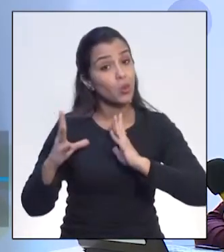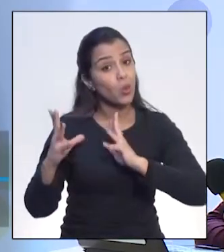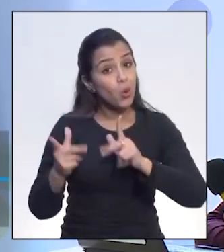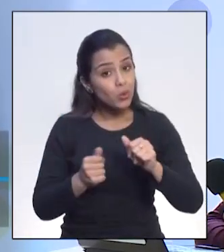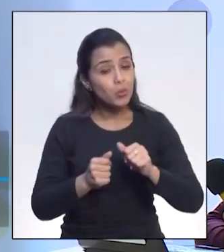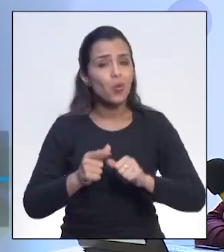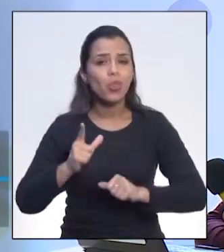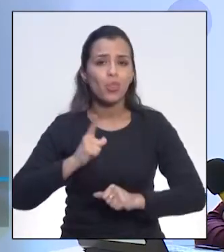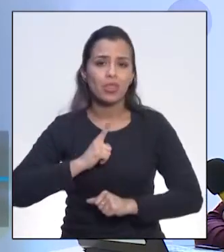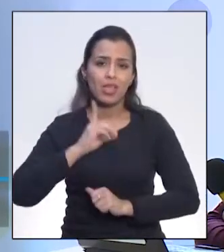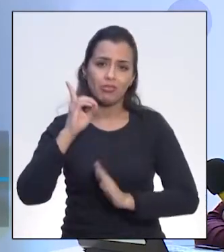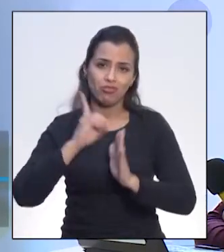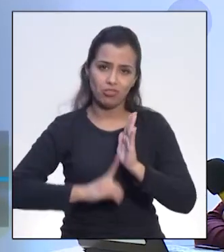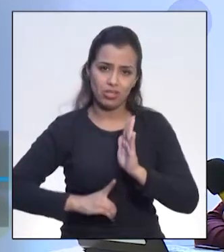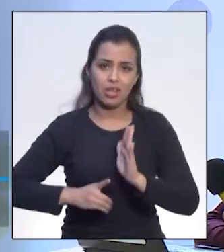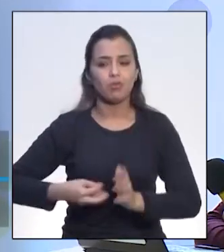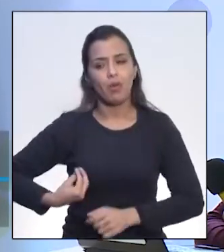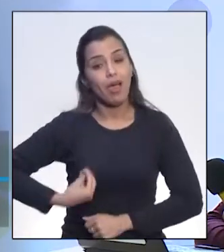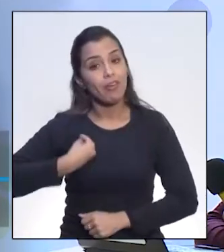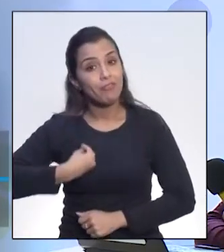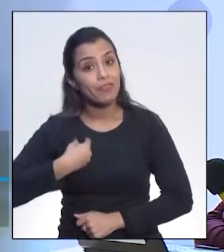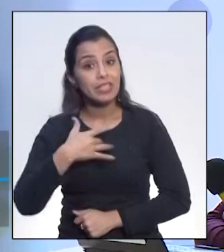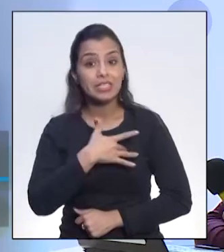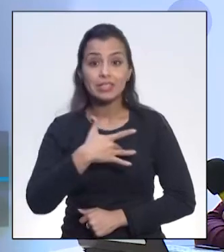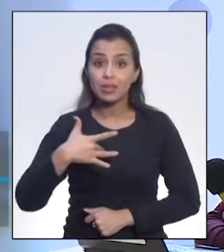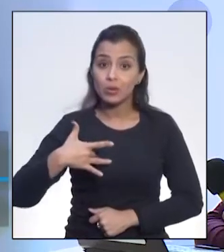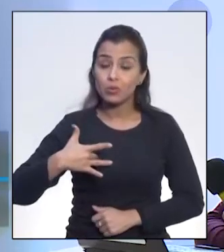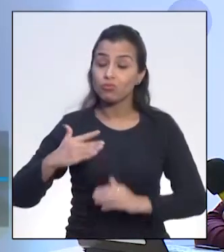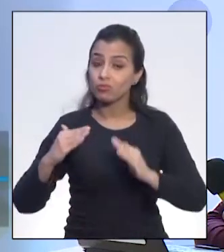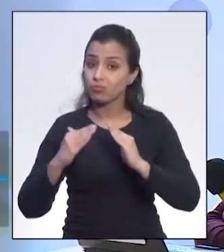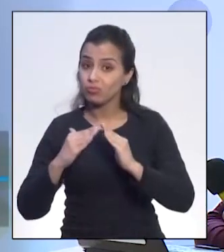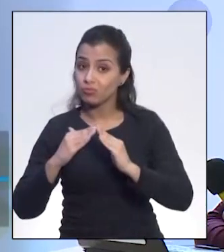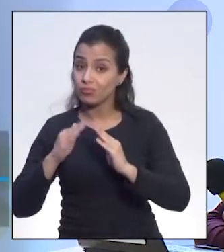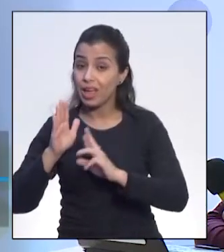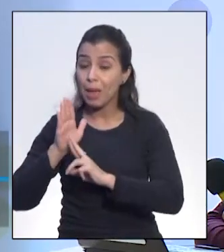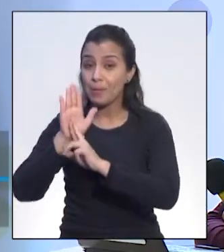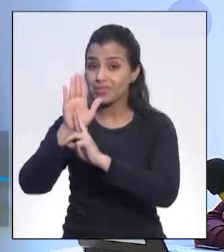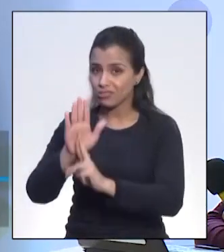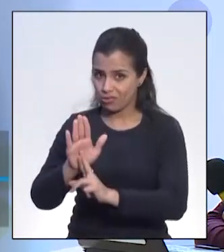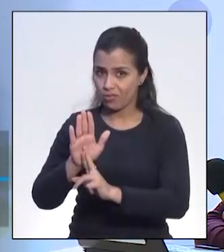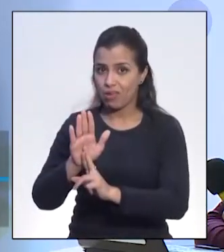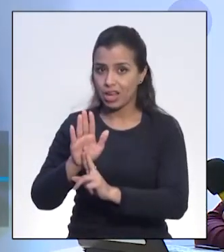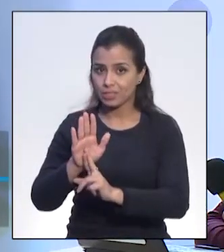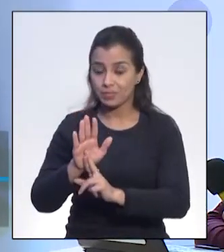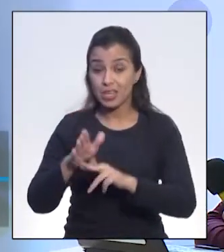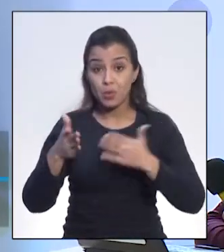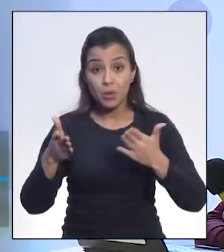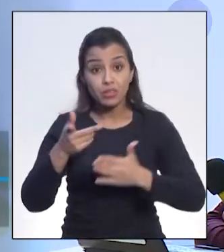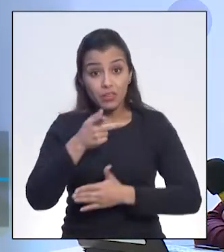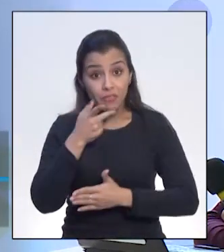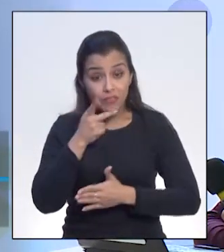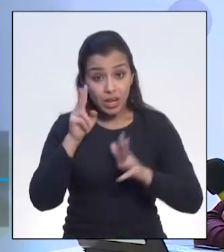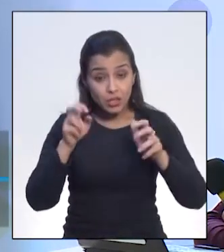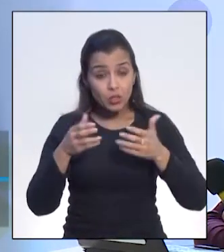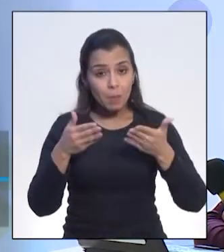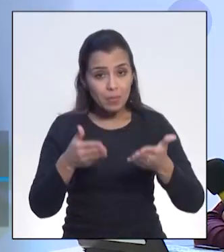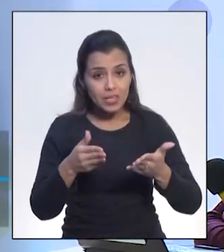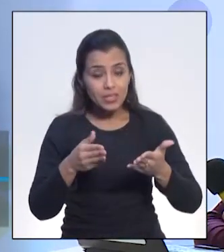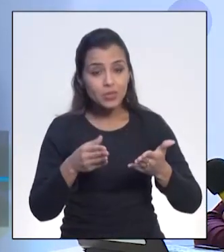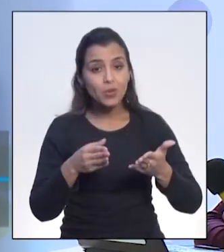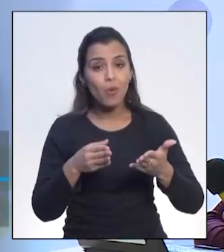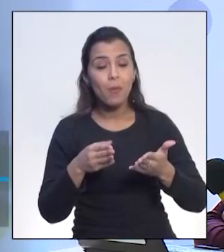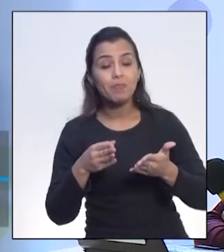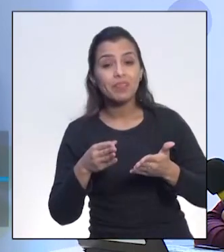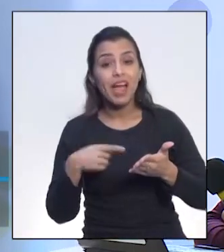à vida, à educação, à saúde, à moradia, à representatividade. E quando nós falamos isso, nós estamos